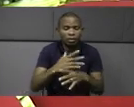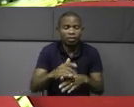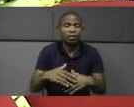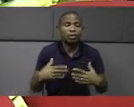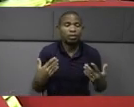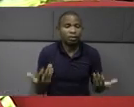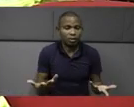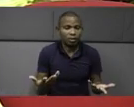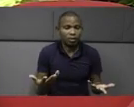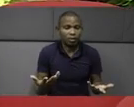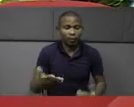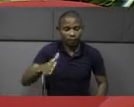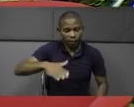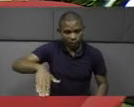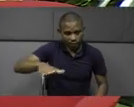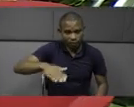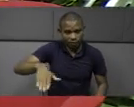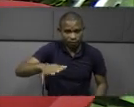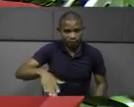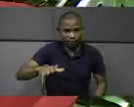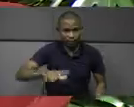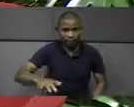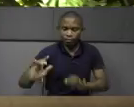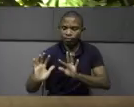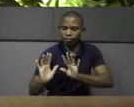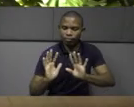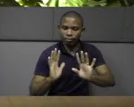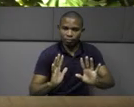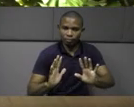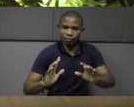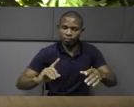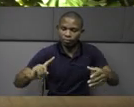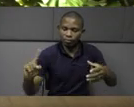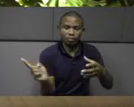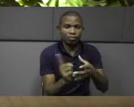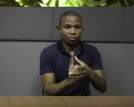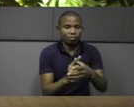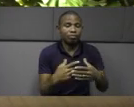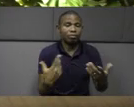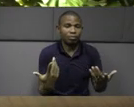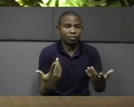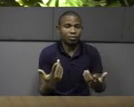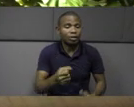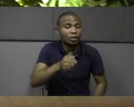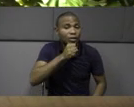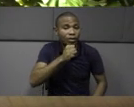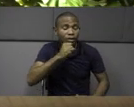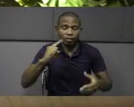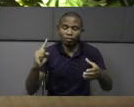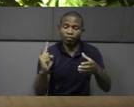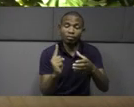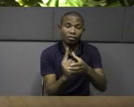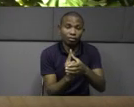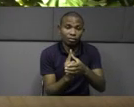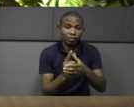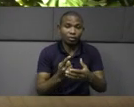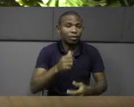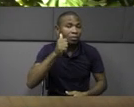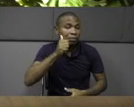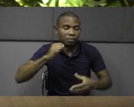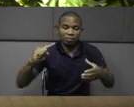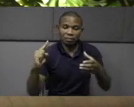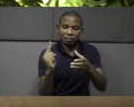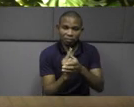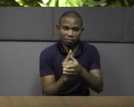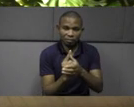crianças poderiam é se inserir idosos poderiam ser seria mulheres poderiam se inserir e assim todos os